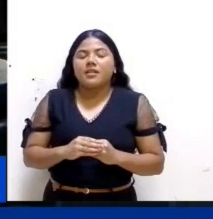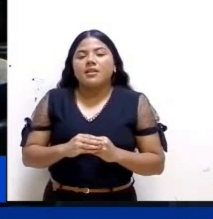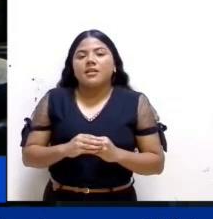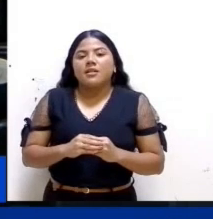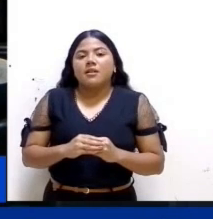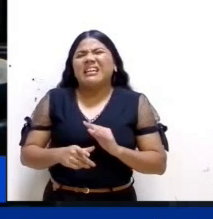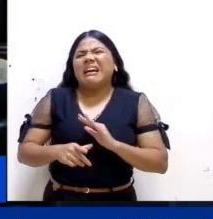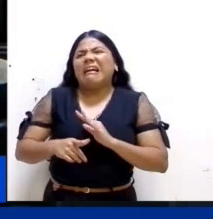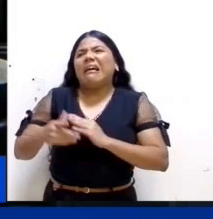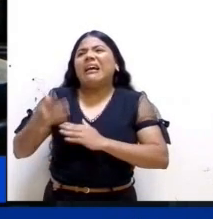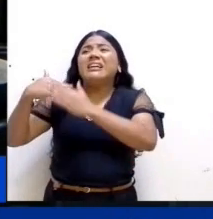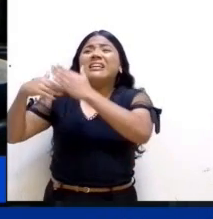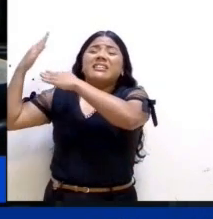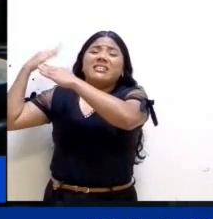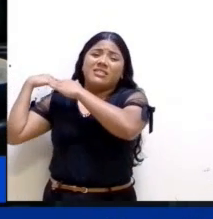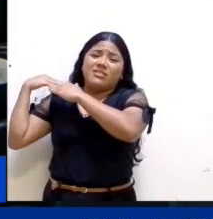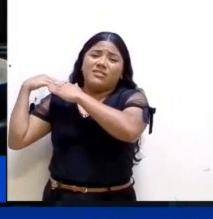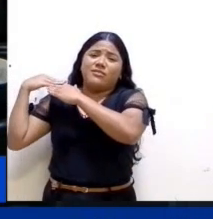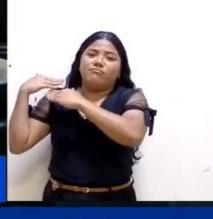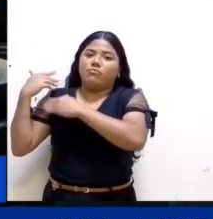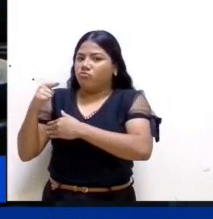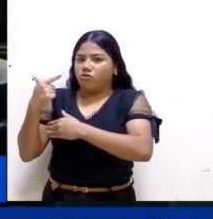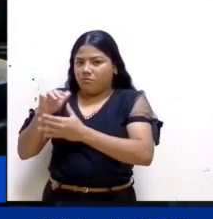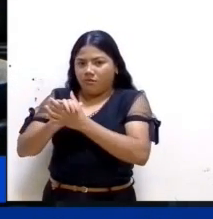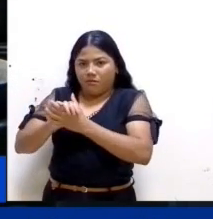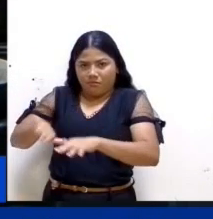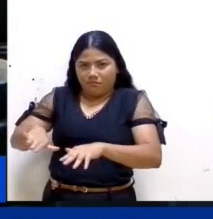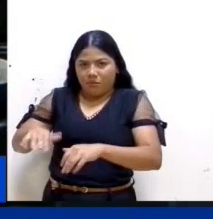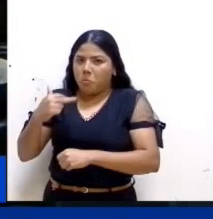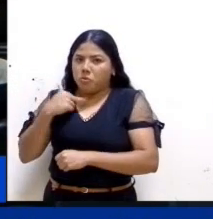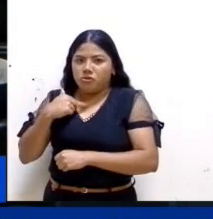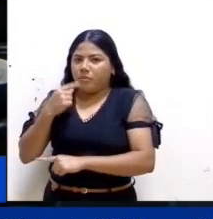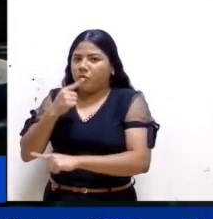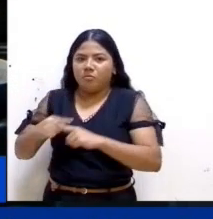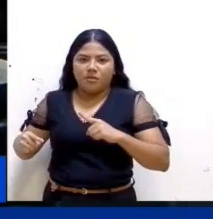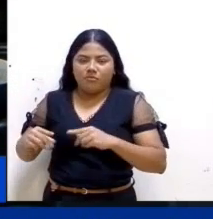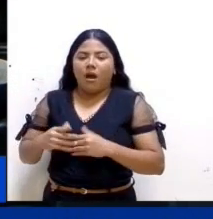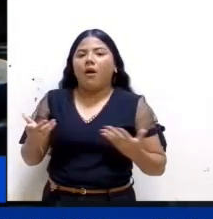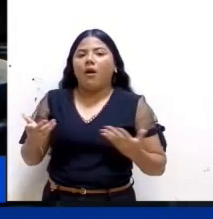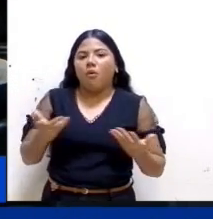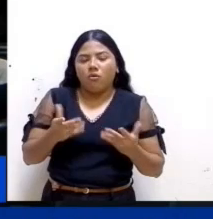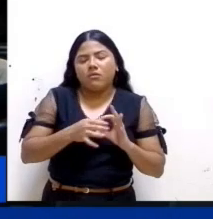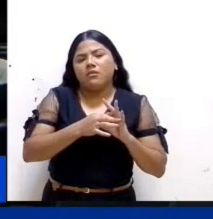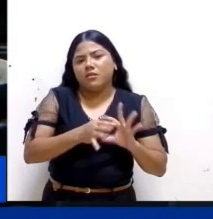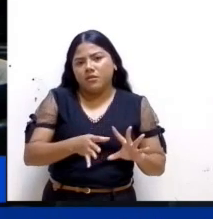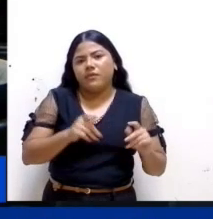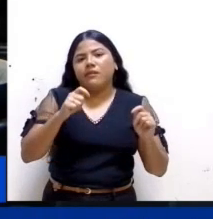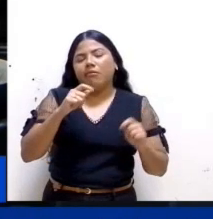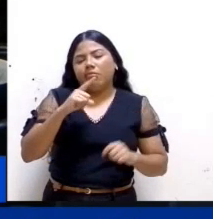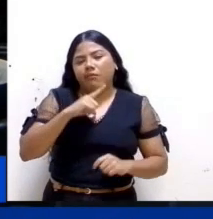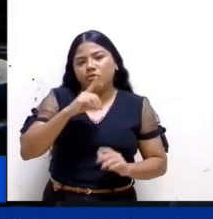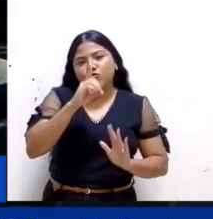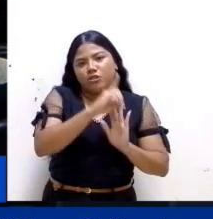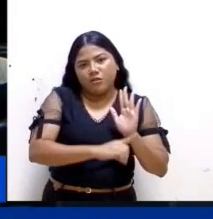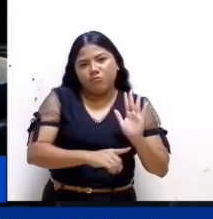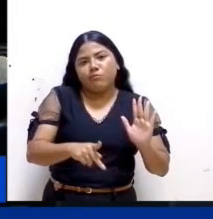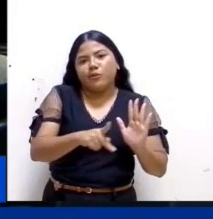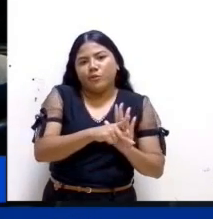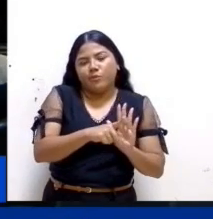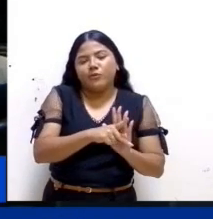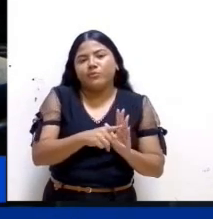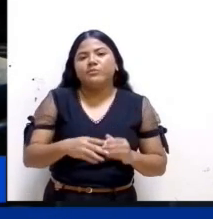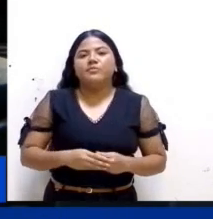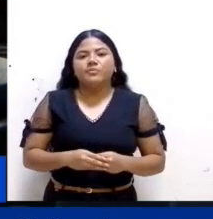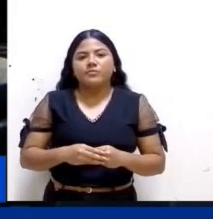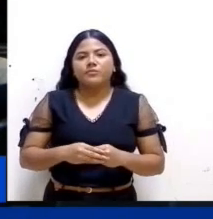vocês. Imagina como ficaria a Gretchen e o Fábio Júnior se não tivesse divórcio no Brasil. Vamos lá, gente.